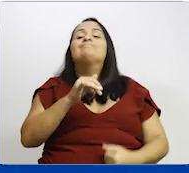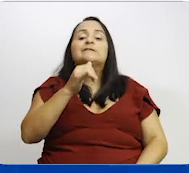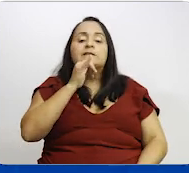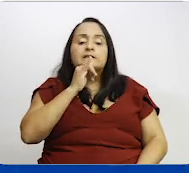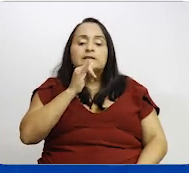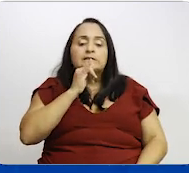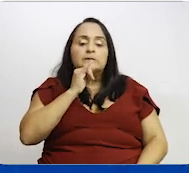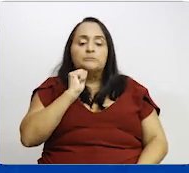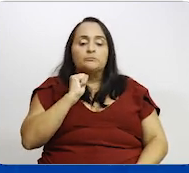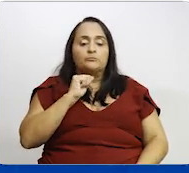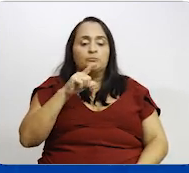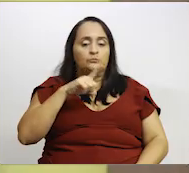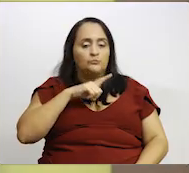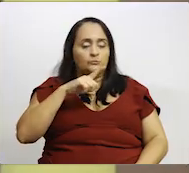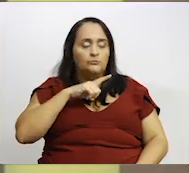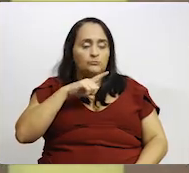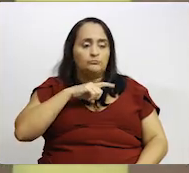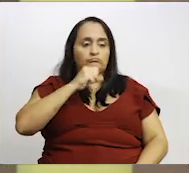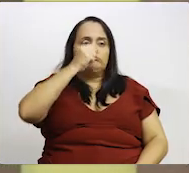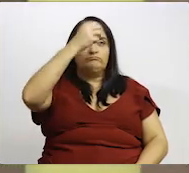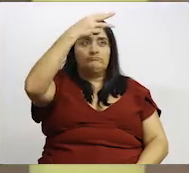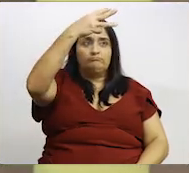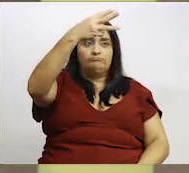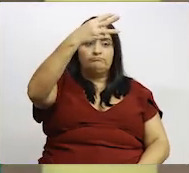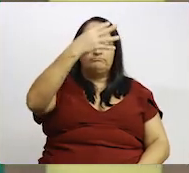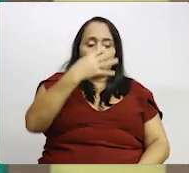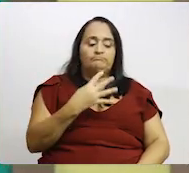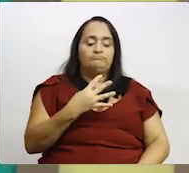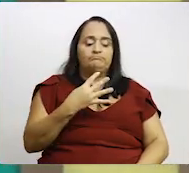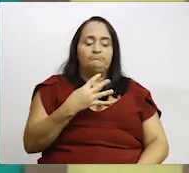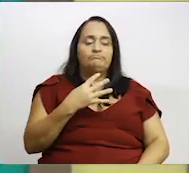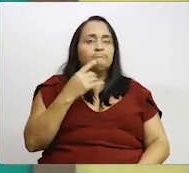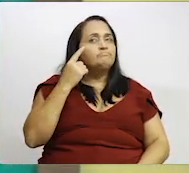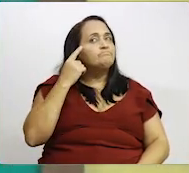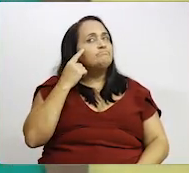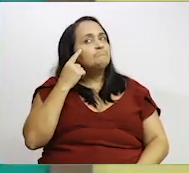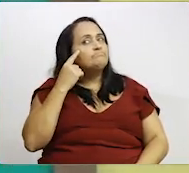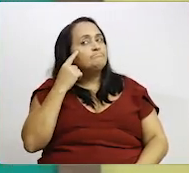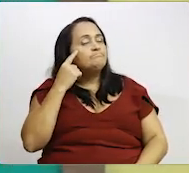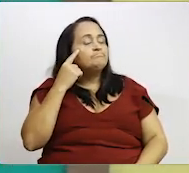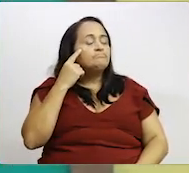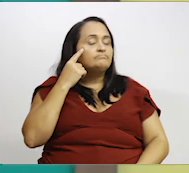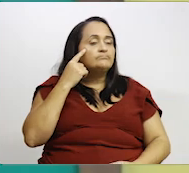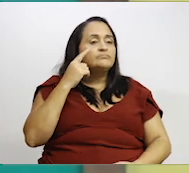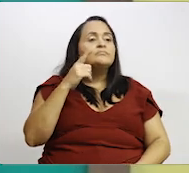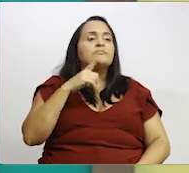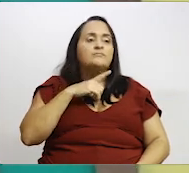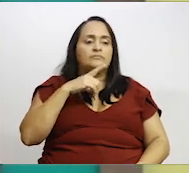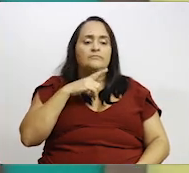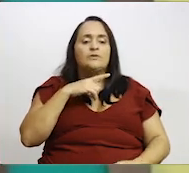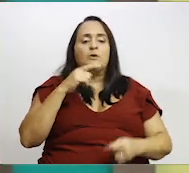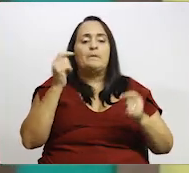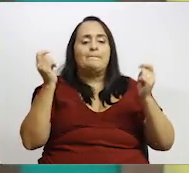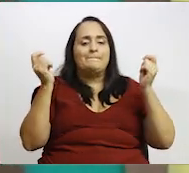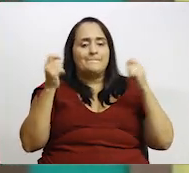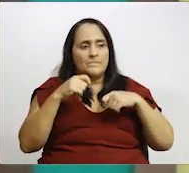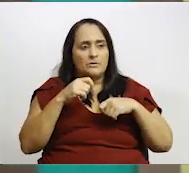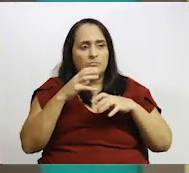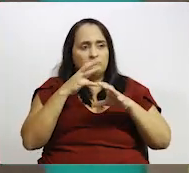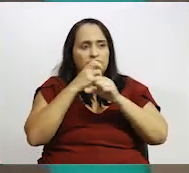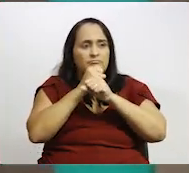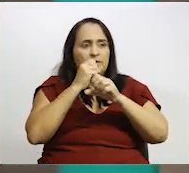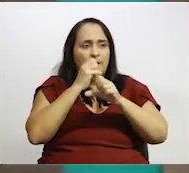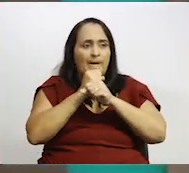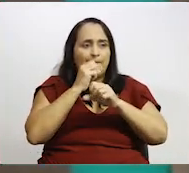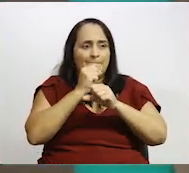3 quartos, eu posso pensar isso numa divisão. Então, vamos armar essa conta.